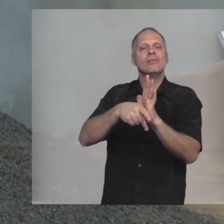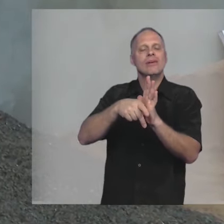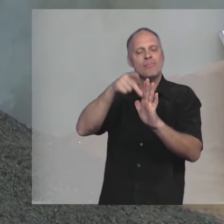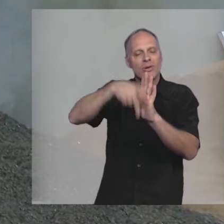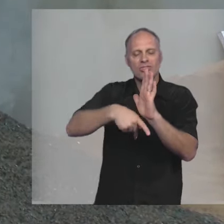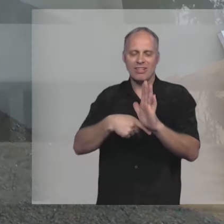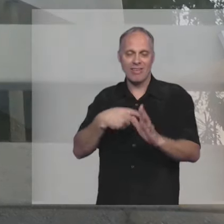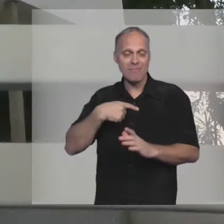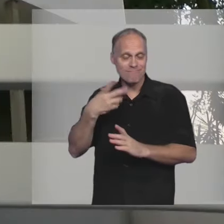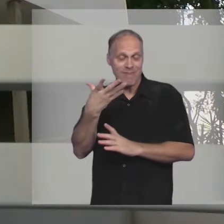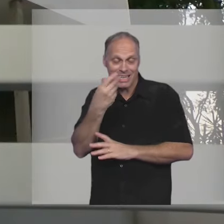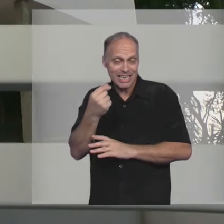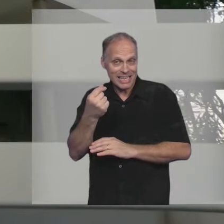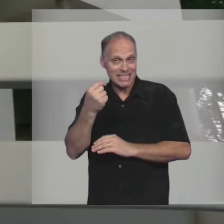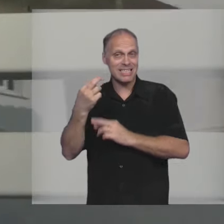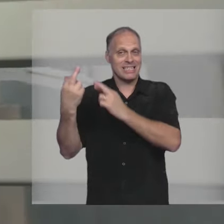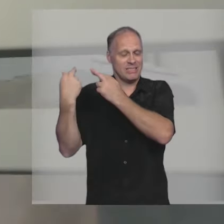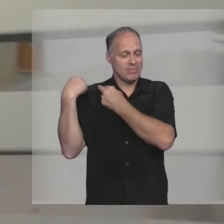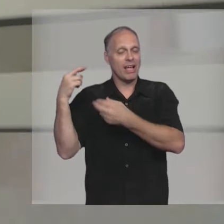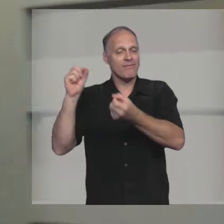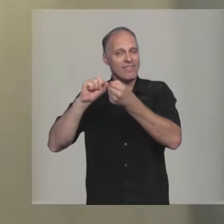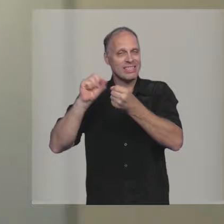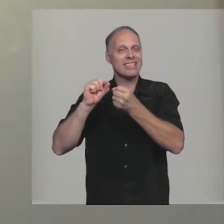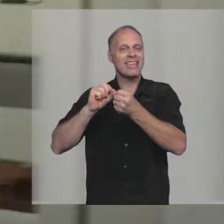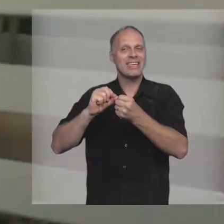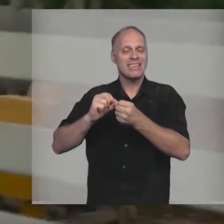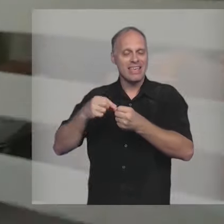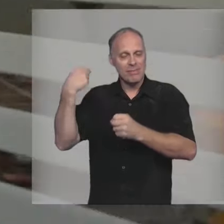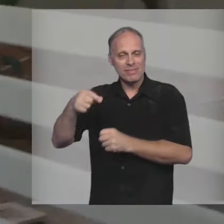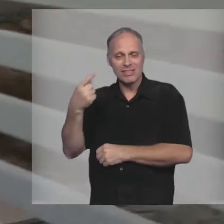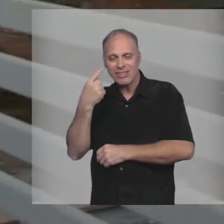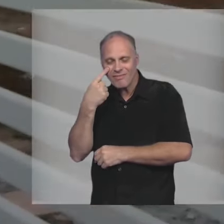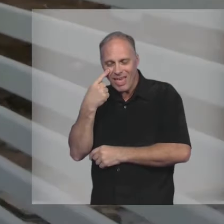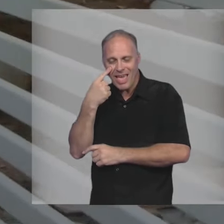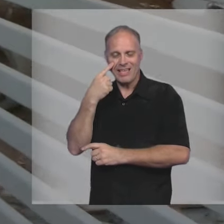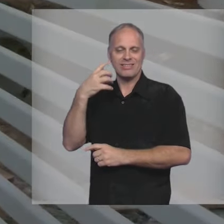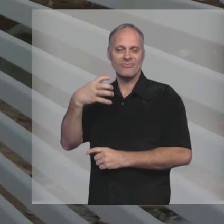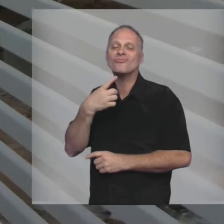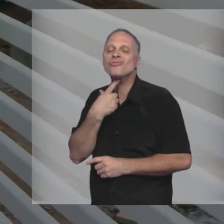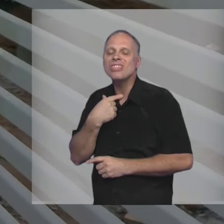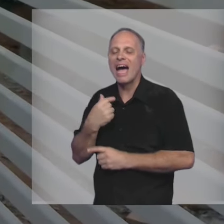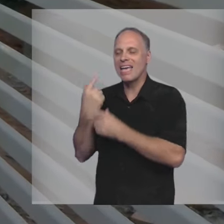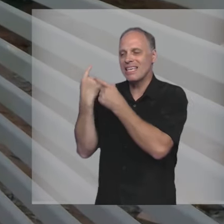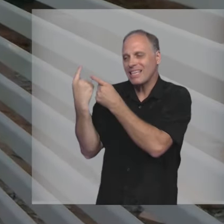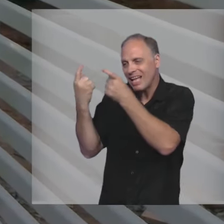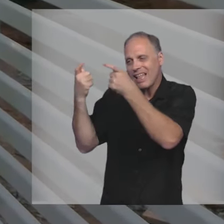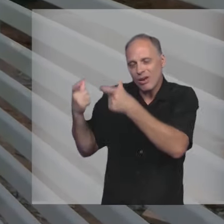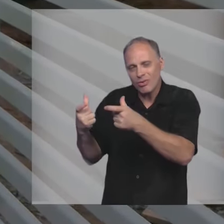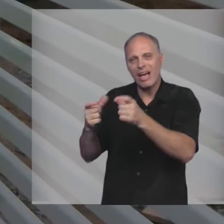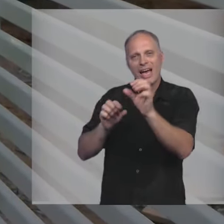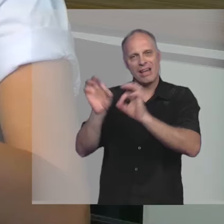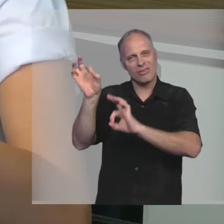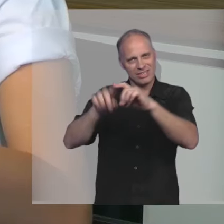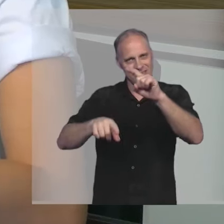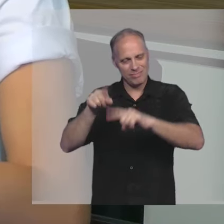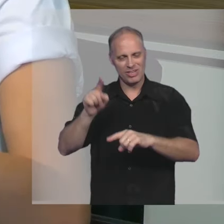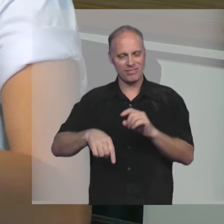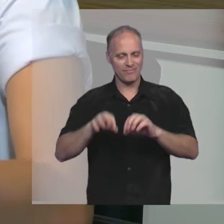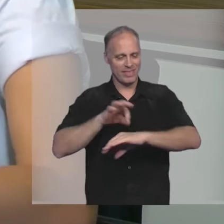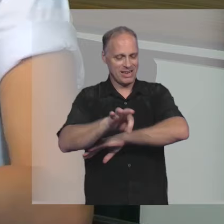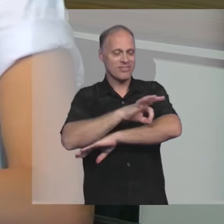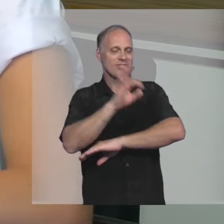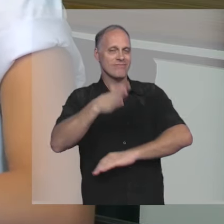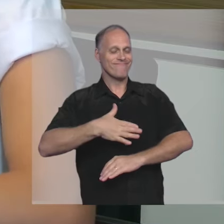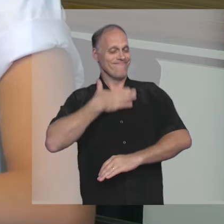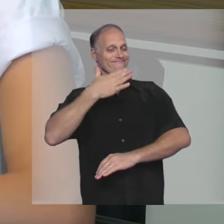uma grande missão para nós traduzir o que ela é, e ela precisa se ver em cada ambiente, em cada objeto. A arquitetura vem